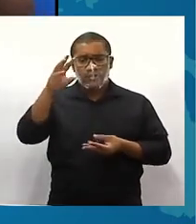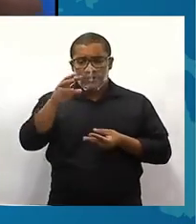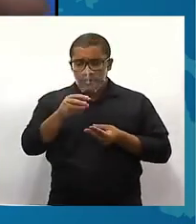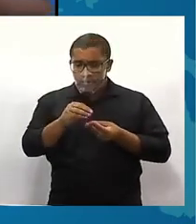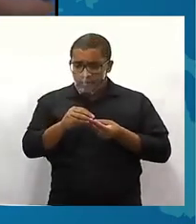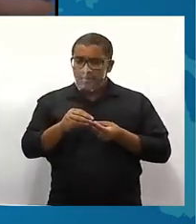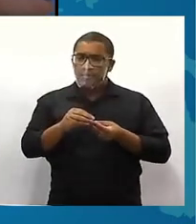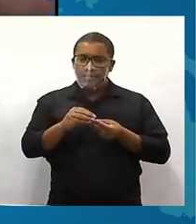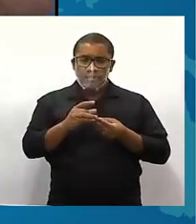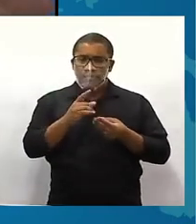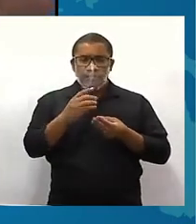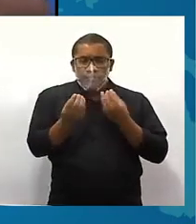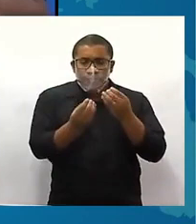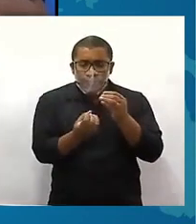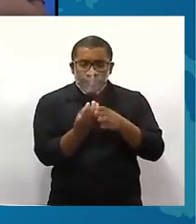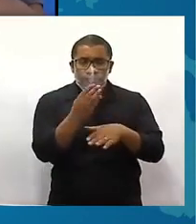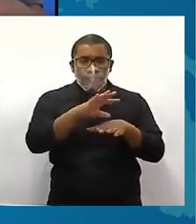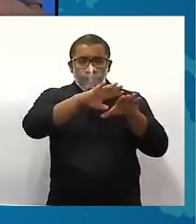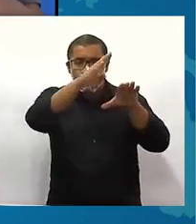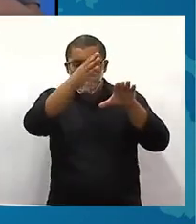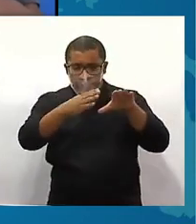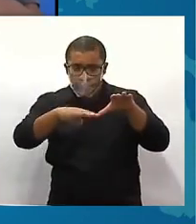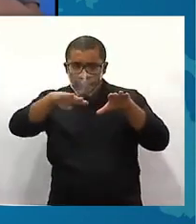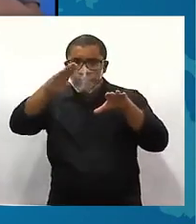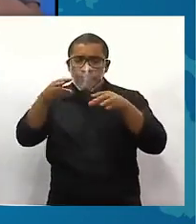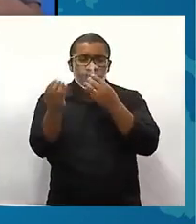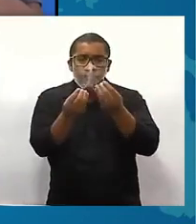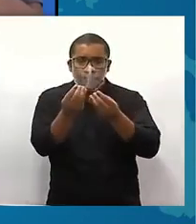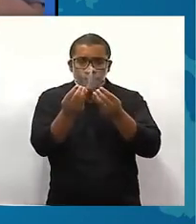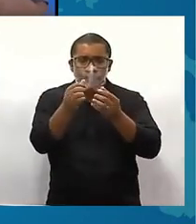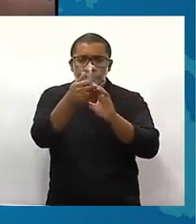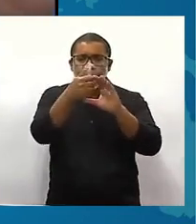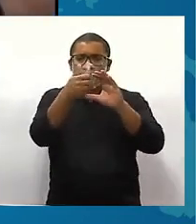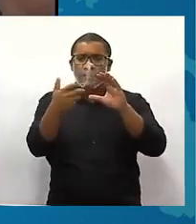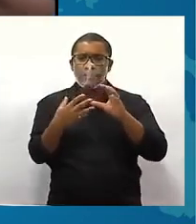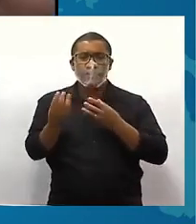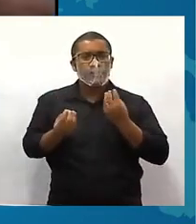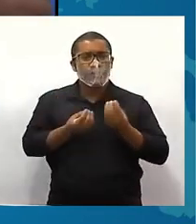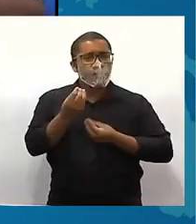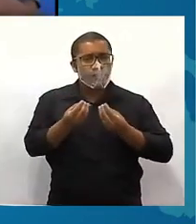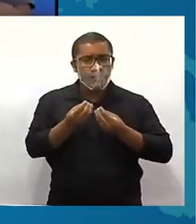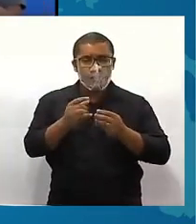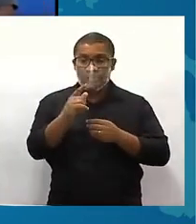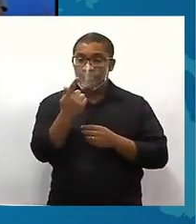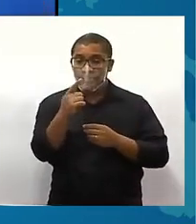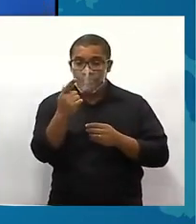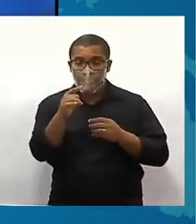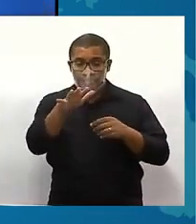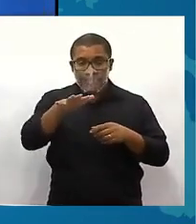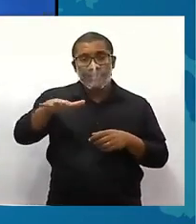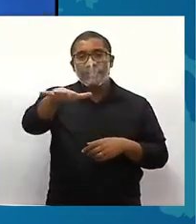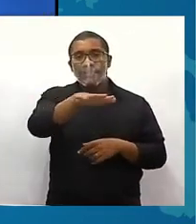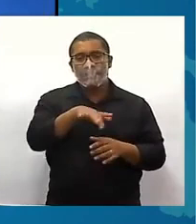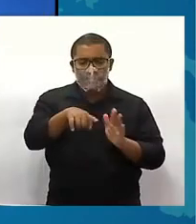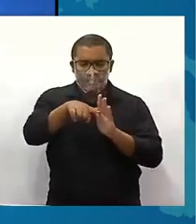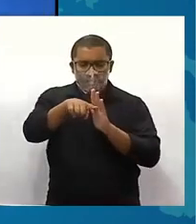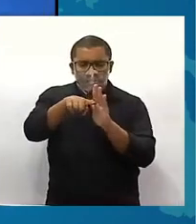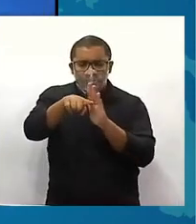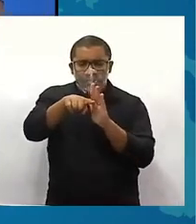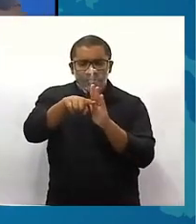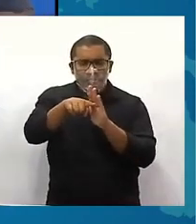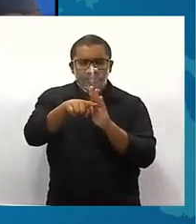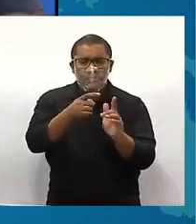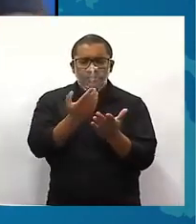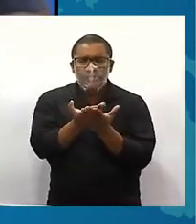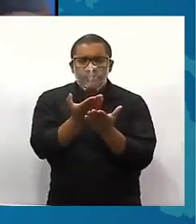relevo. Então, como é que se caracteriza isso? Tá? Qual é a área da geografia que explica